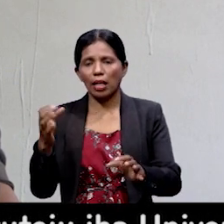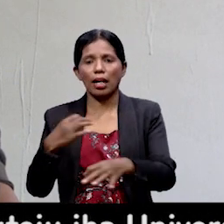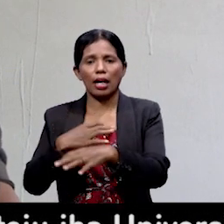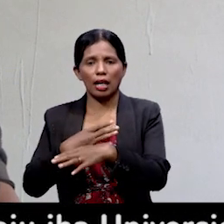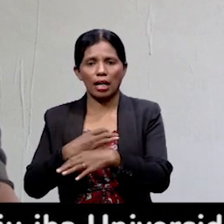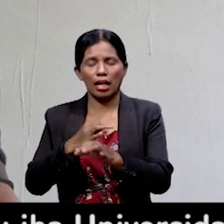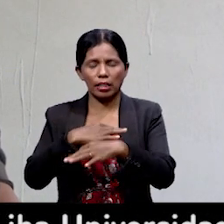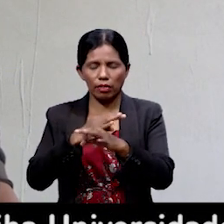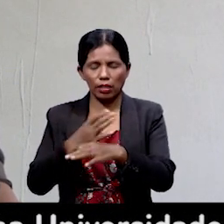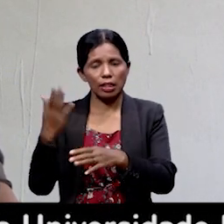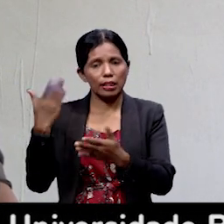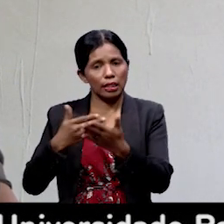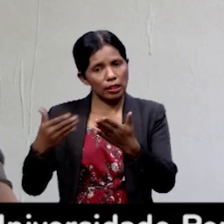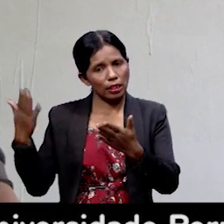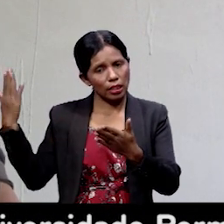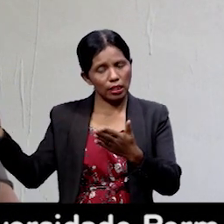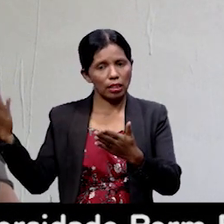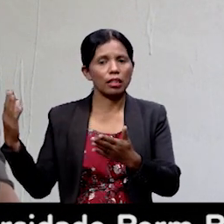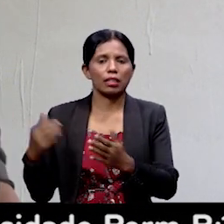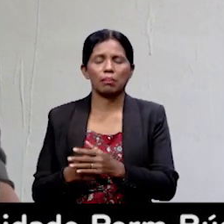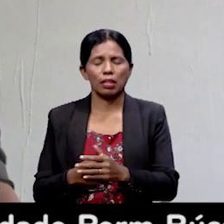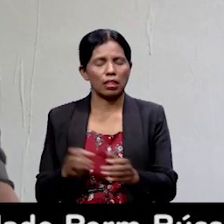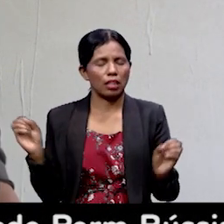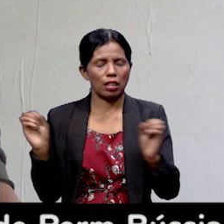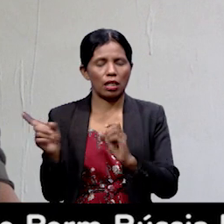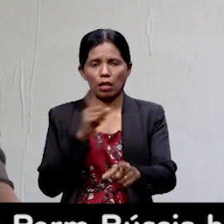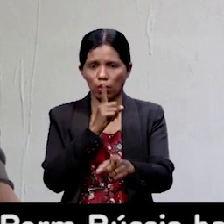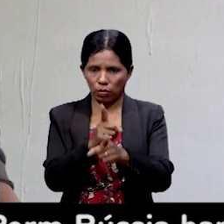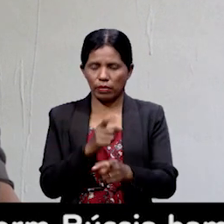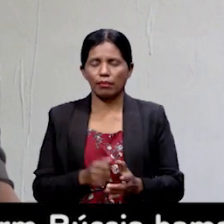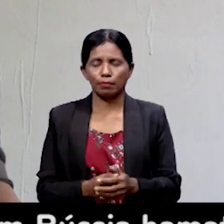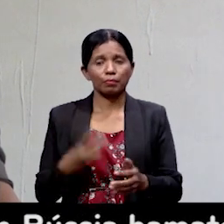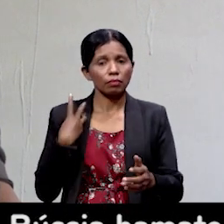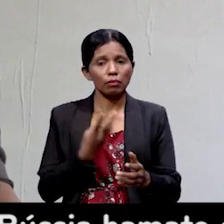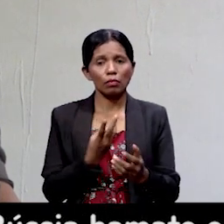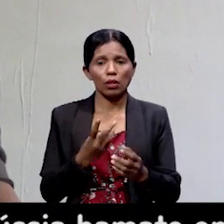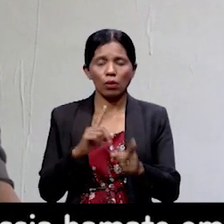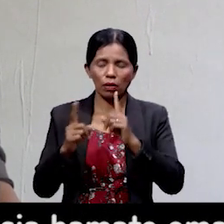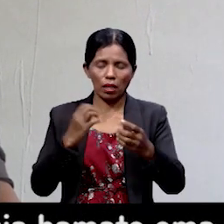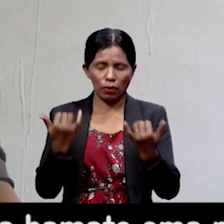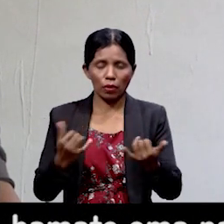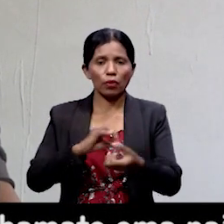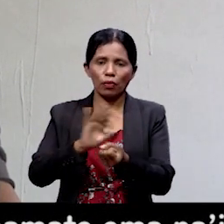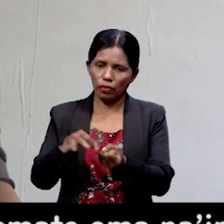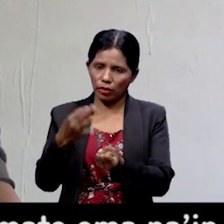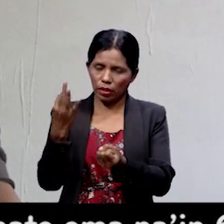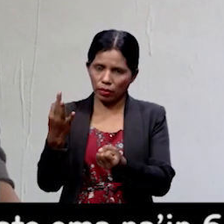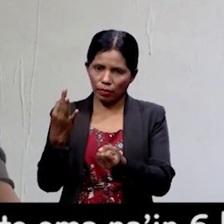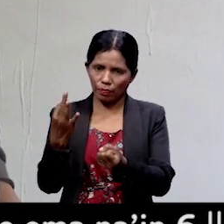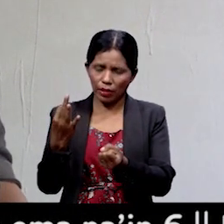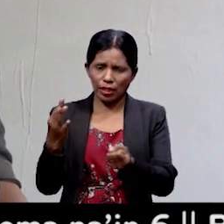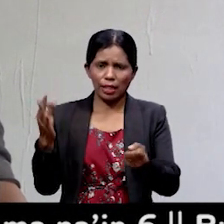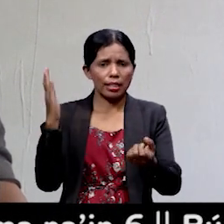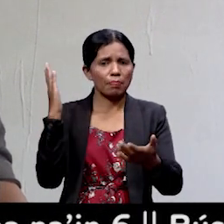iha ita nu malaran rasik ne kan la los. Ita kulia ba agora pandemia. COVID-19 ne trava hela buat